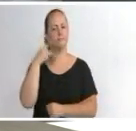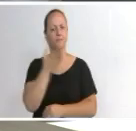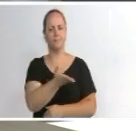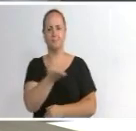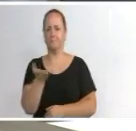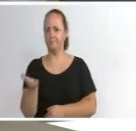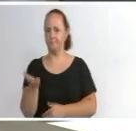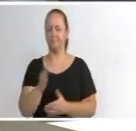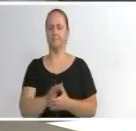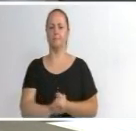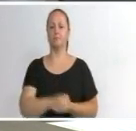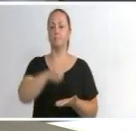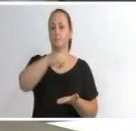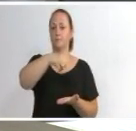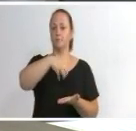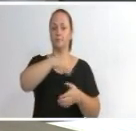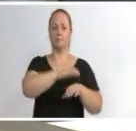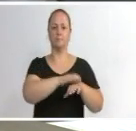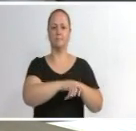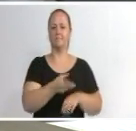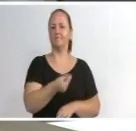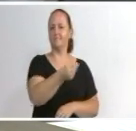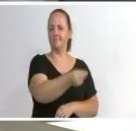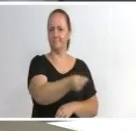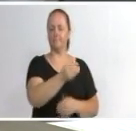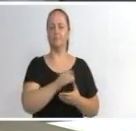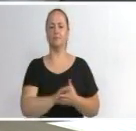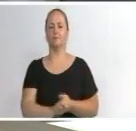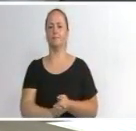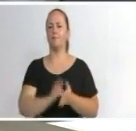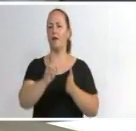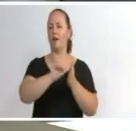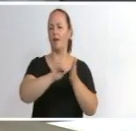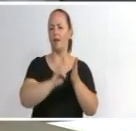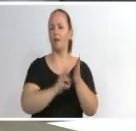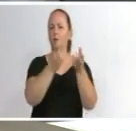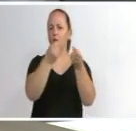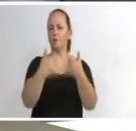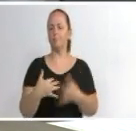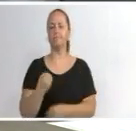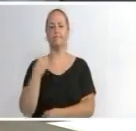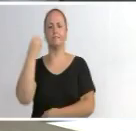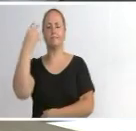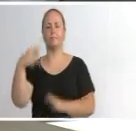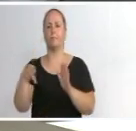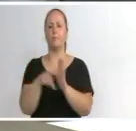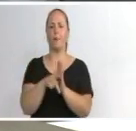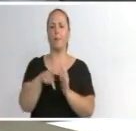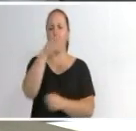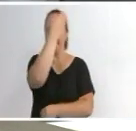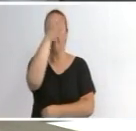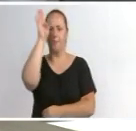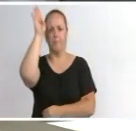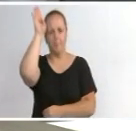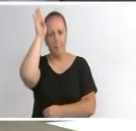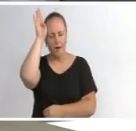senhores vereadores. Cópia aos autores. Relatórios de viagem do vereador Mário Hildebrand, resolução